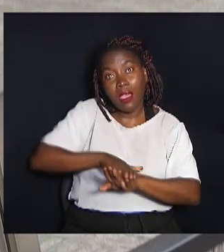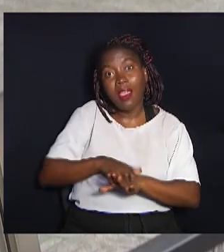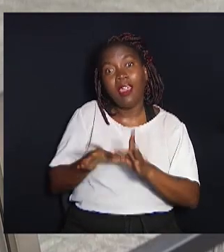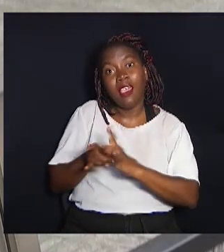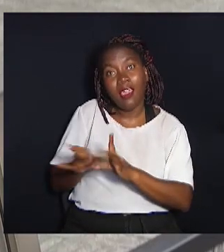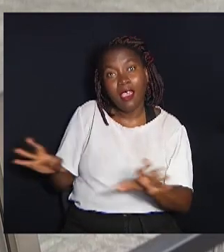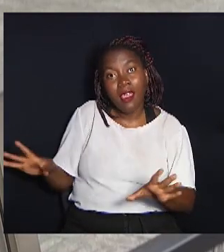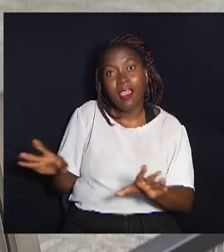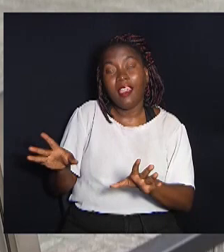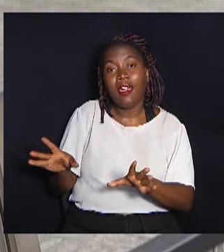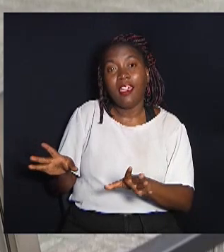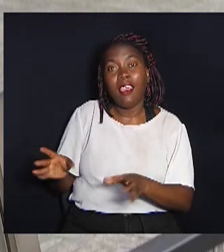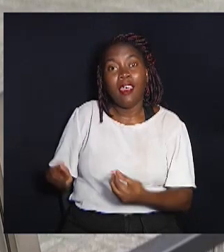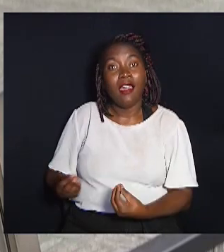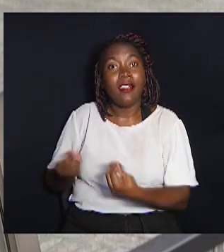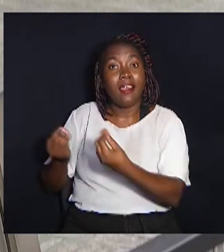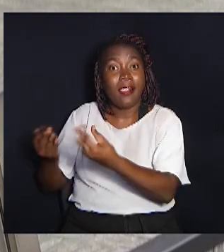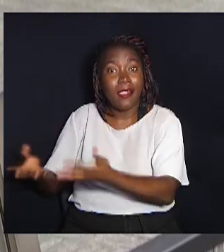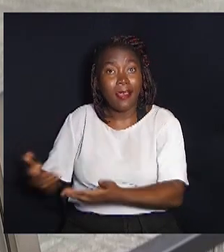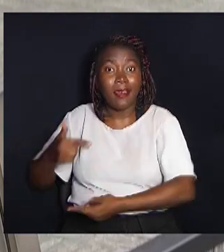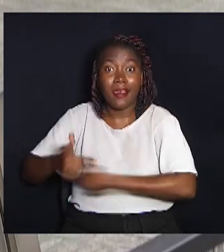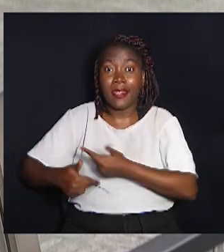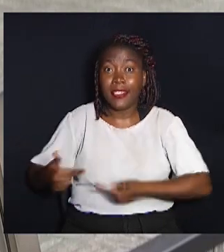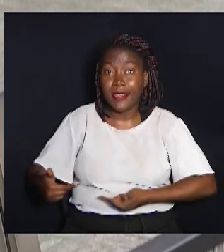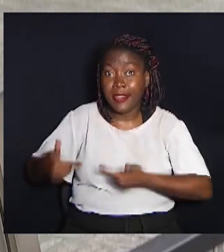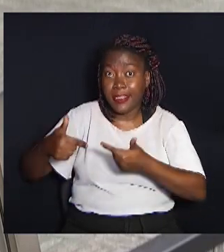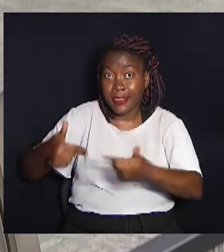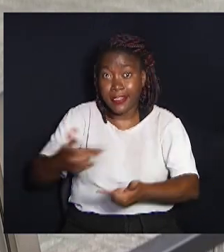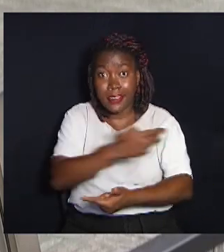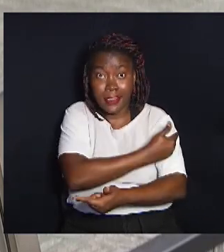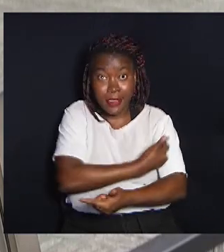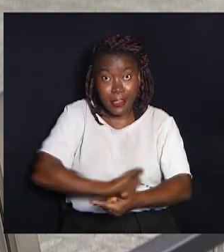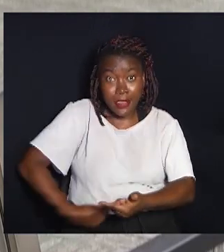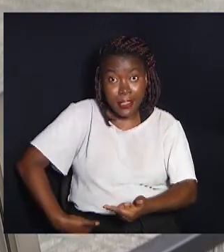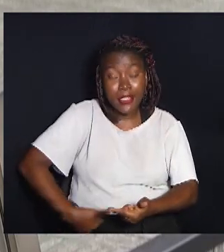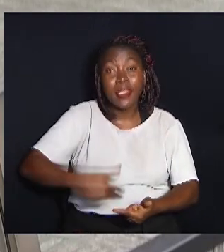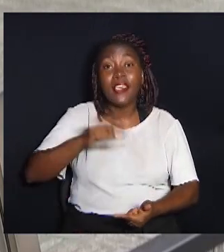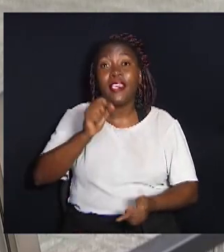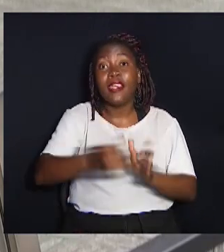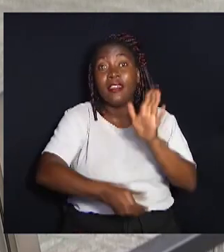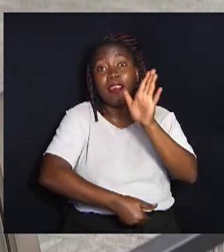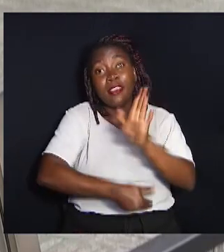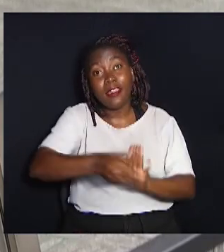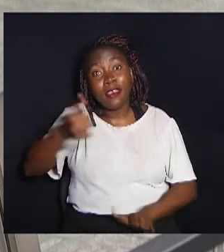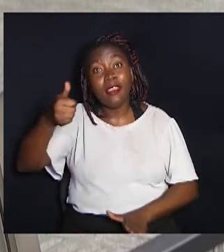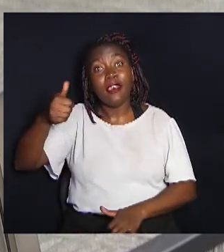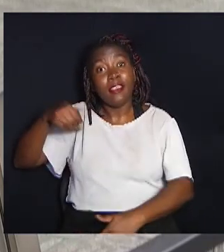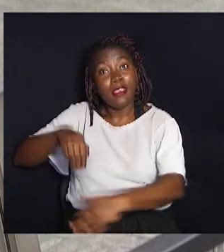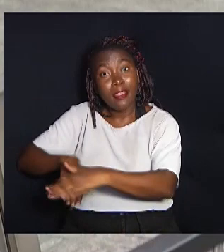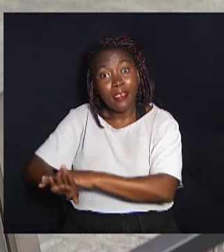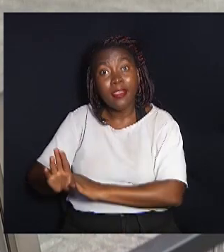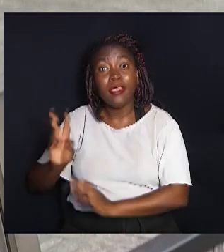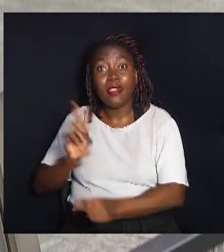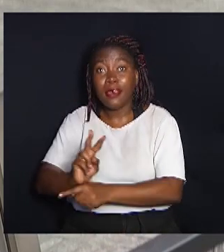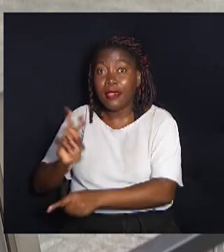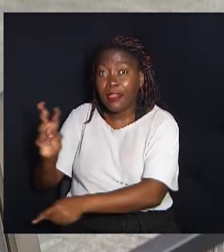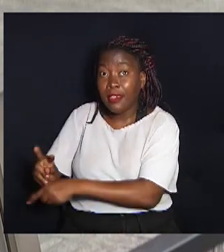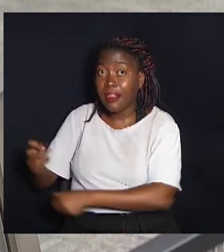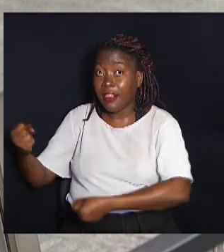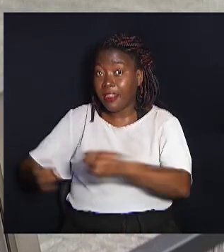a concessão para a execução dos serviços públicos de remoção, depósito, guarda de